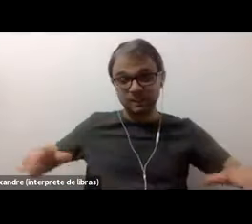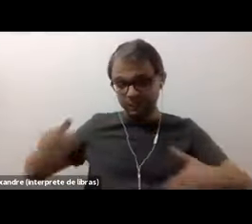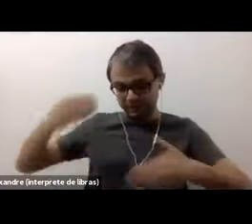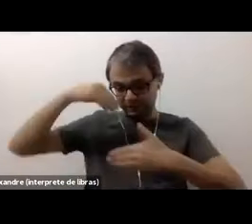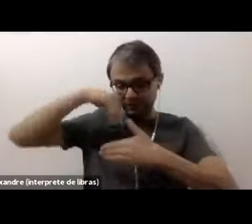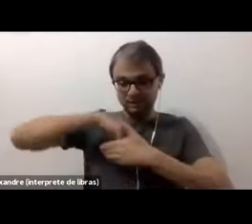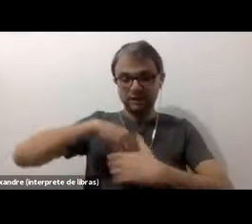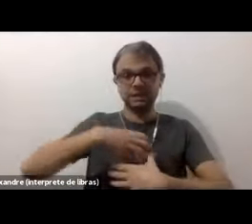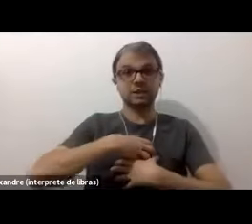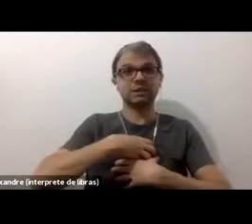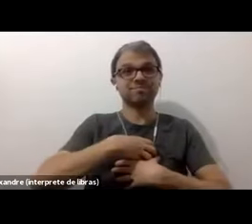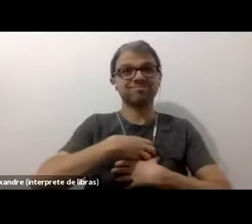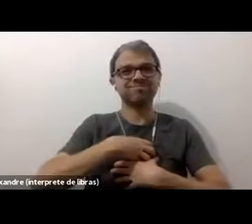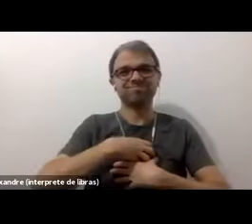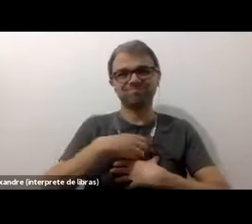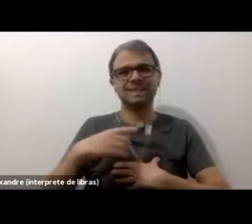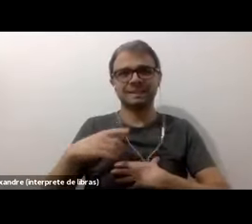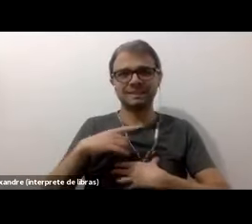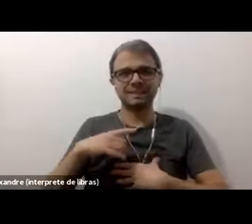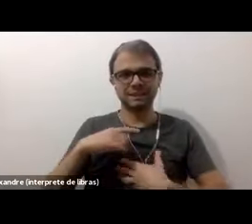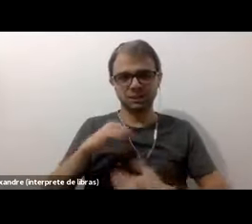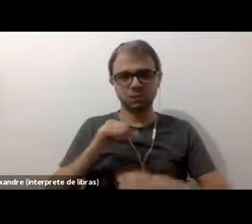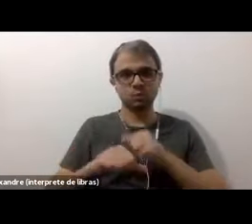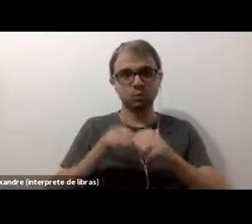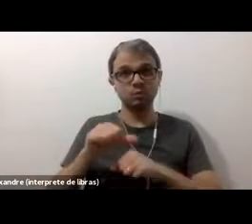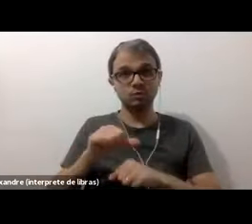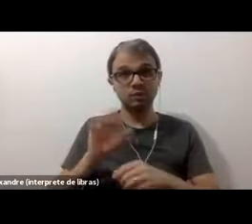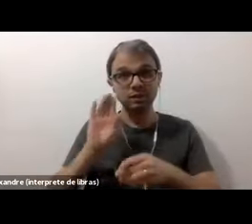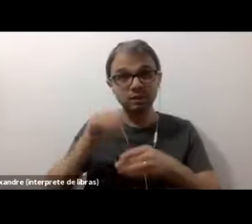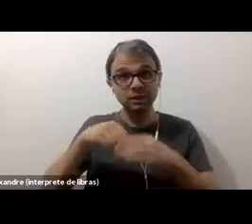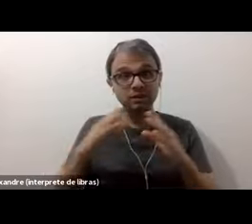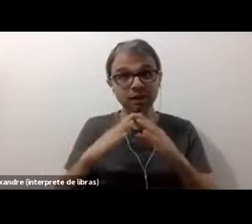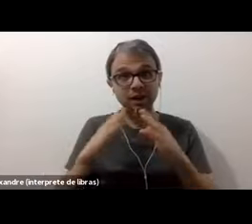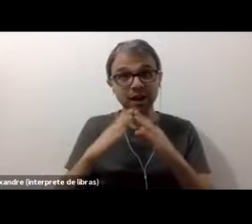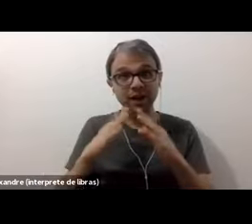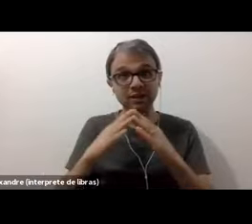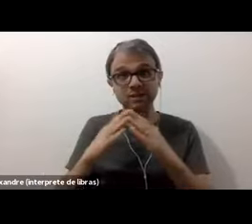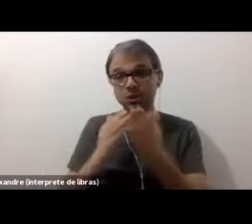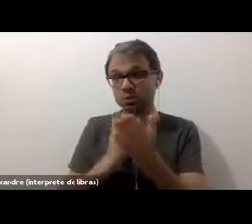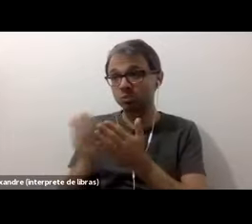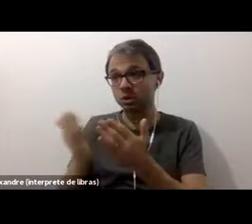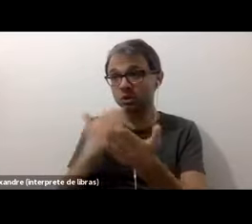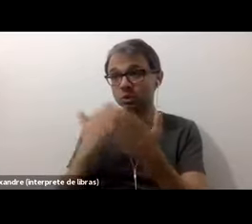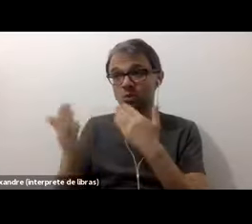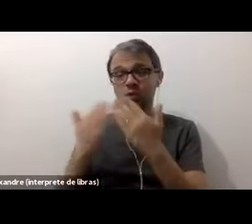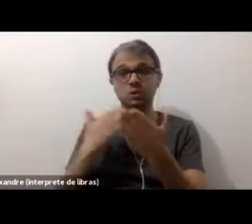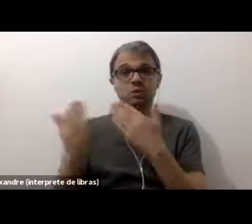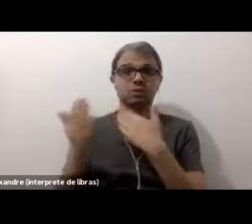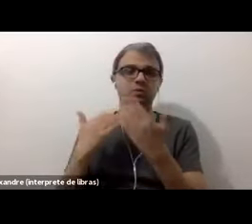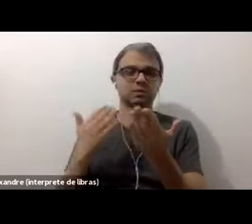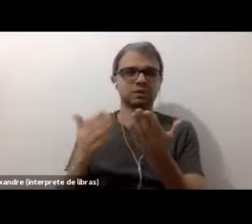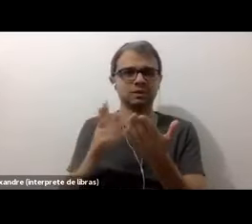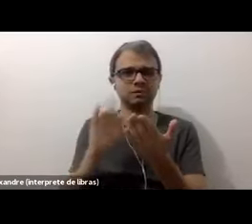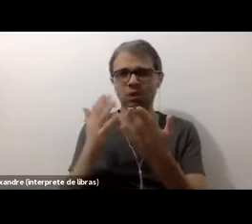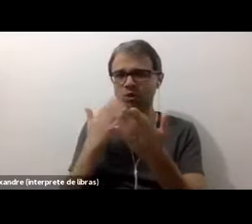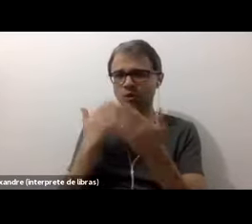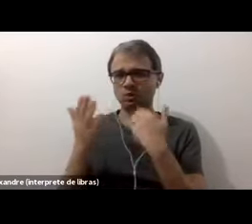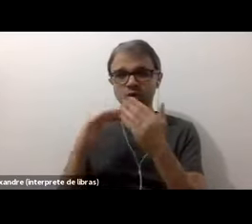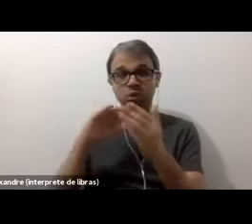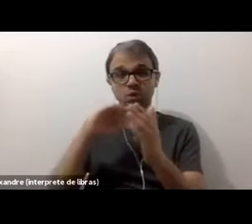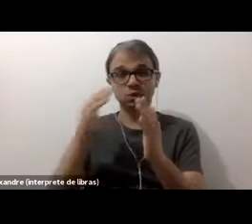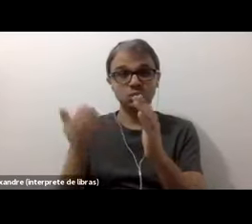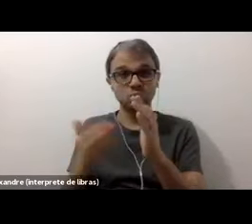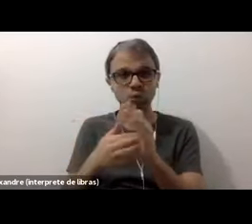ela é fundamental. Então, conversar com as crianças, obviamente a gente não vai conversar tudo que é o que